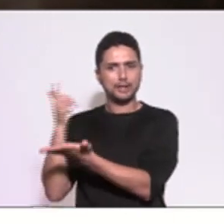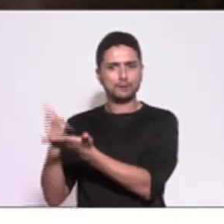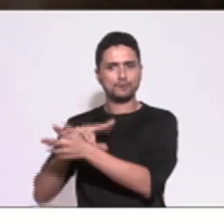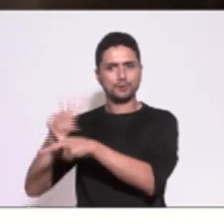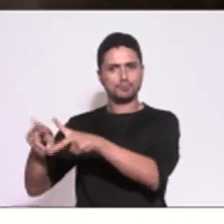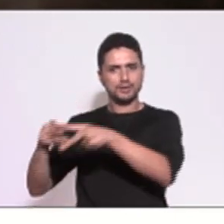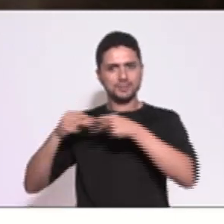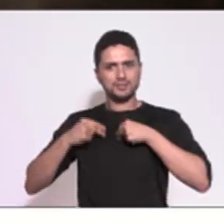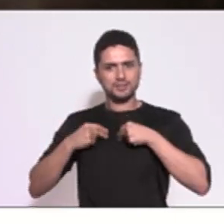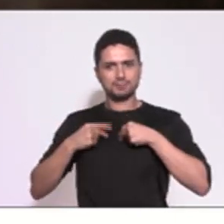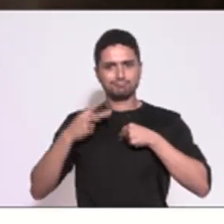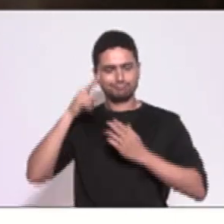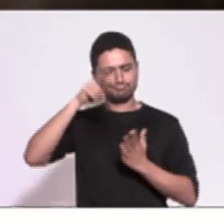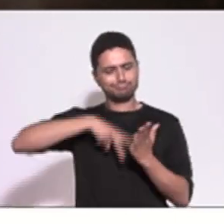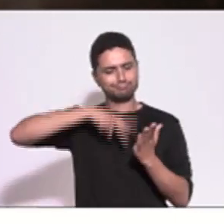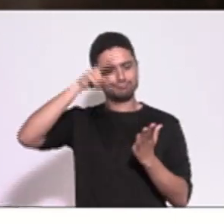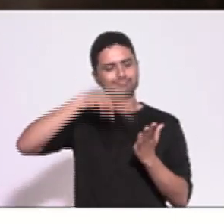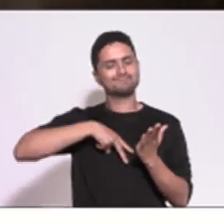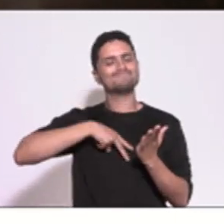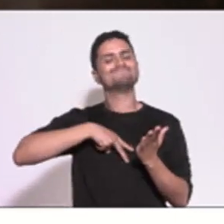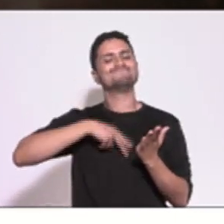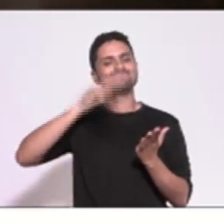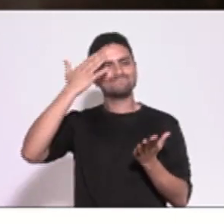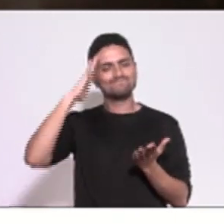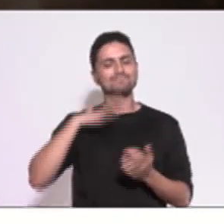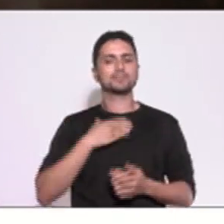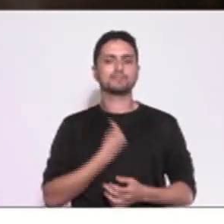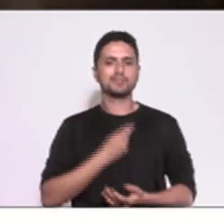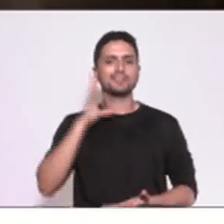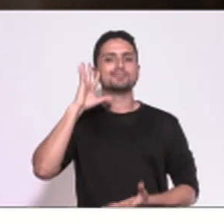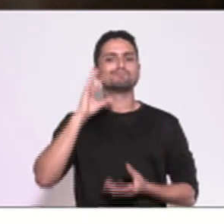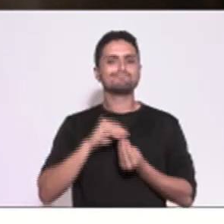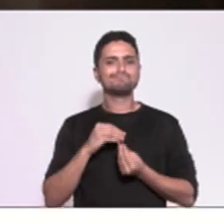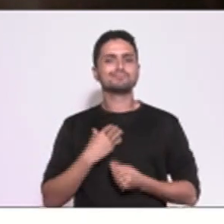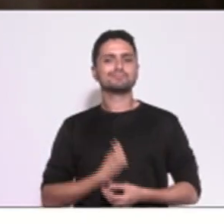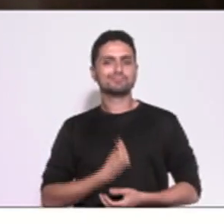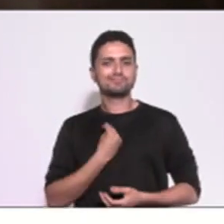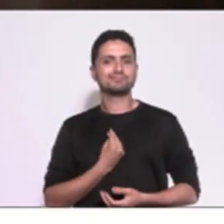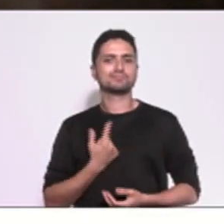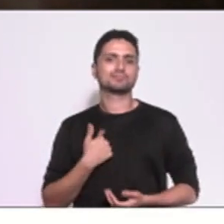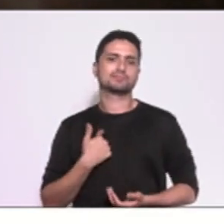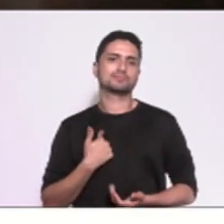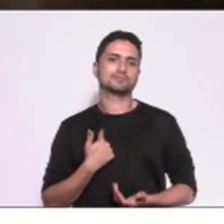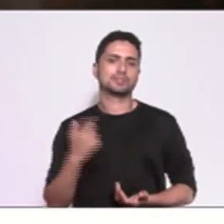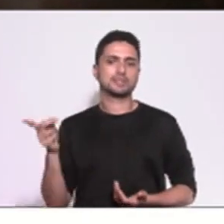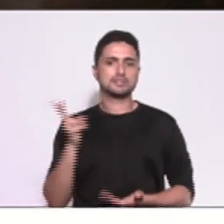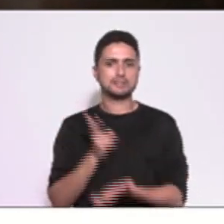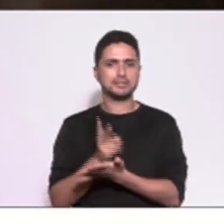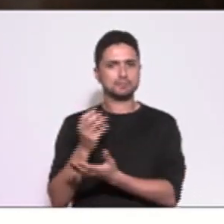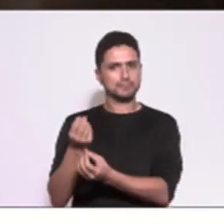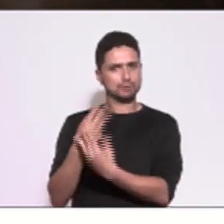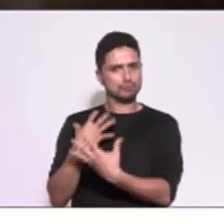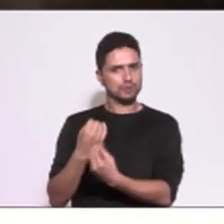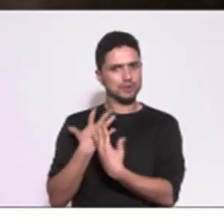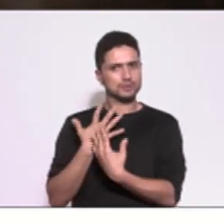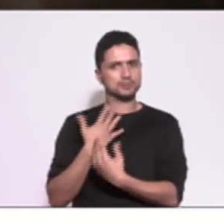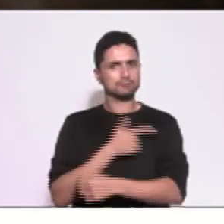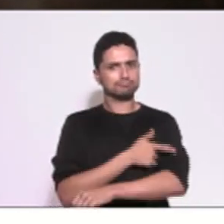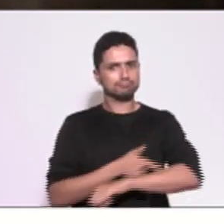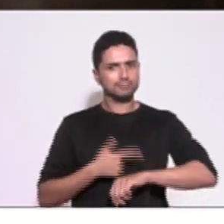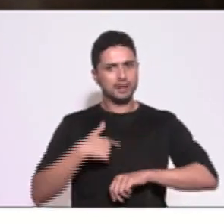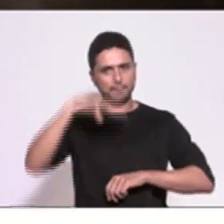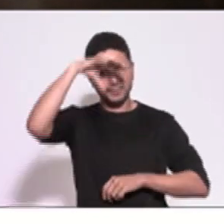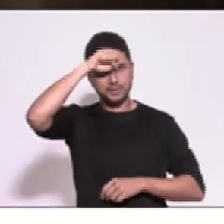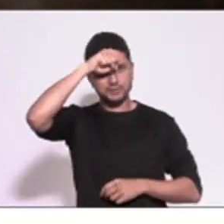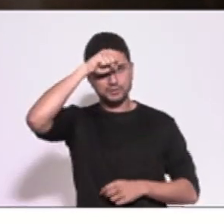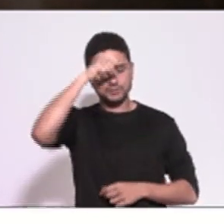base teórica aquilo que eu estava passando. O meu pai me educou através dos livros. Com 17 anos, eu